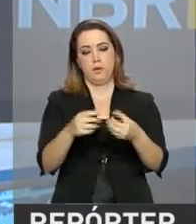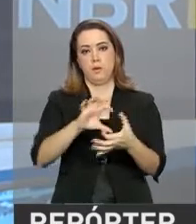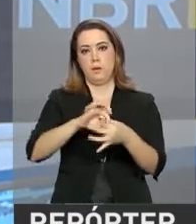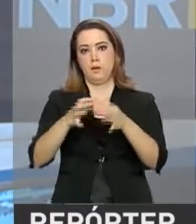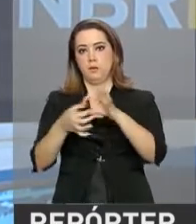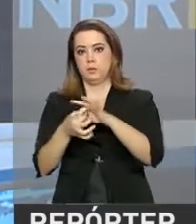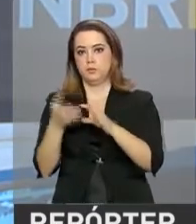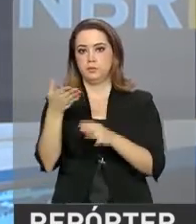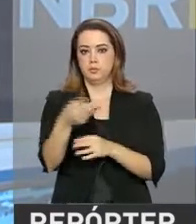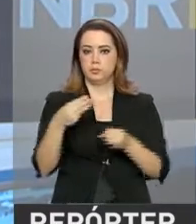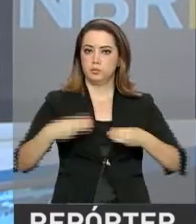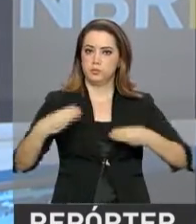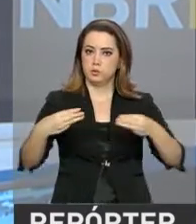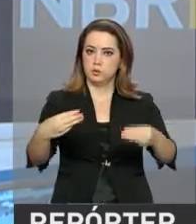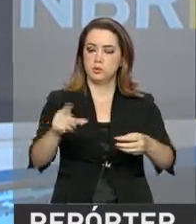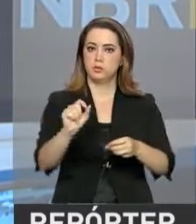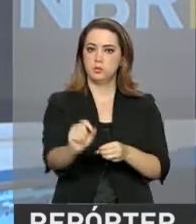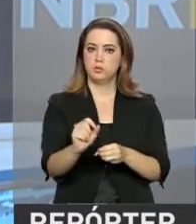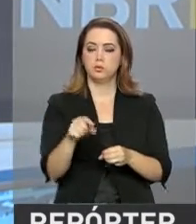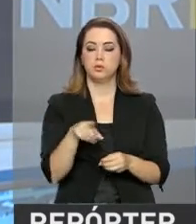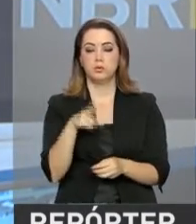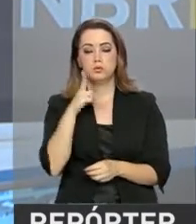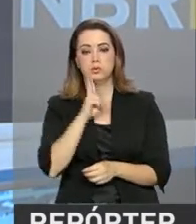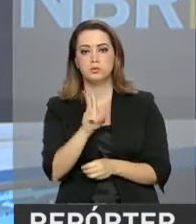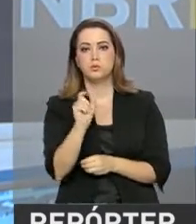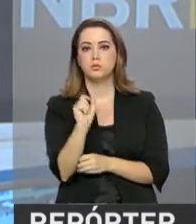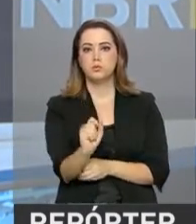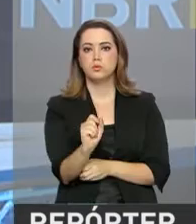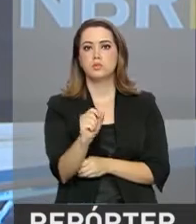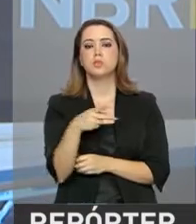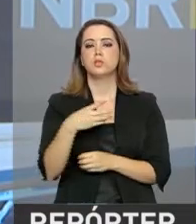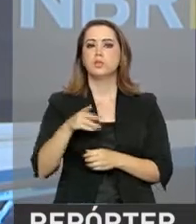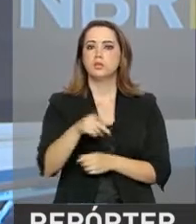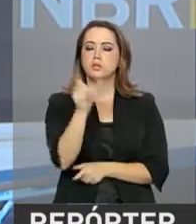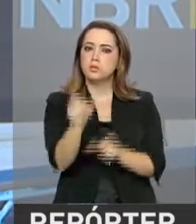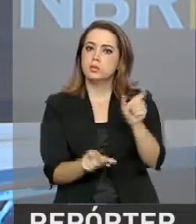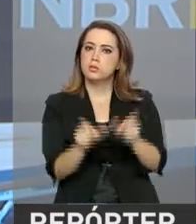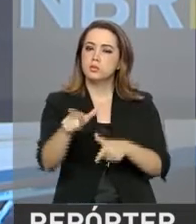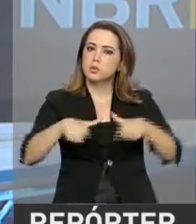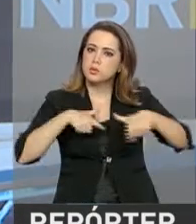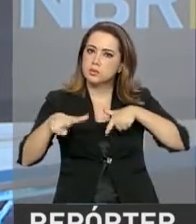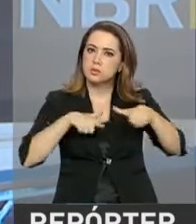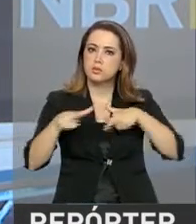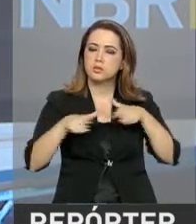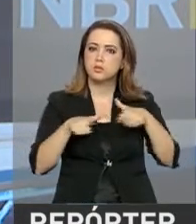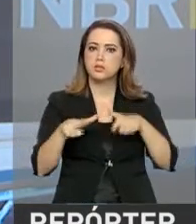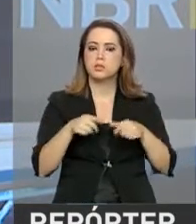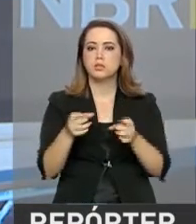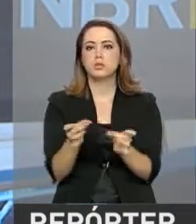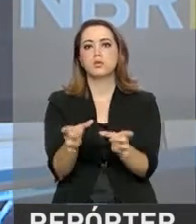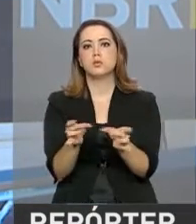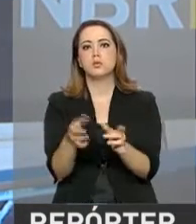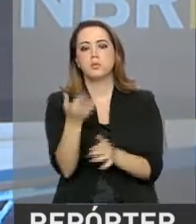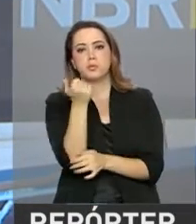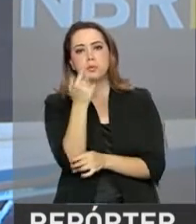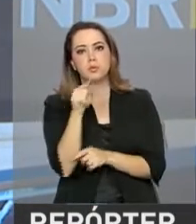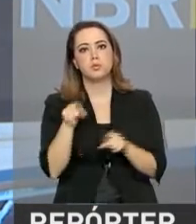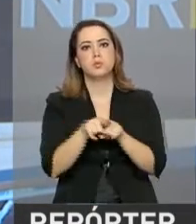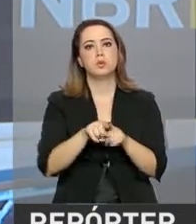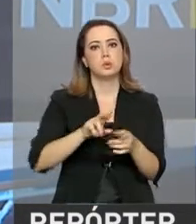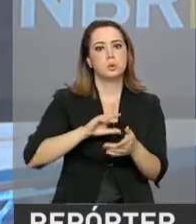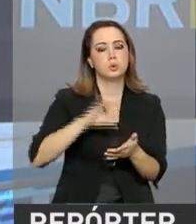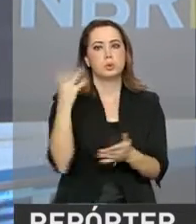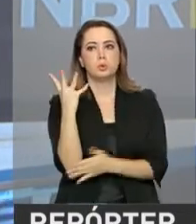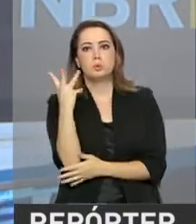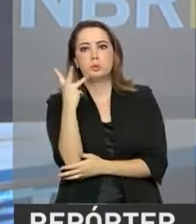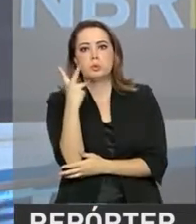os funcionários de bares e restaurantes do local estão atuando em jornadas sem controle de duração e com condições